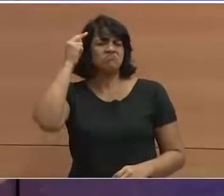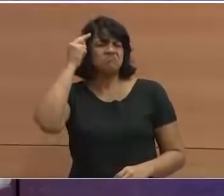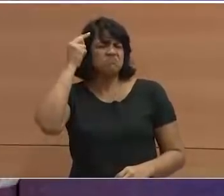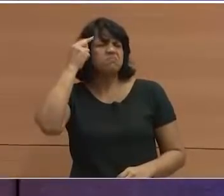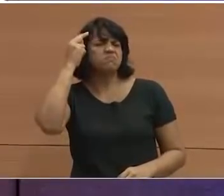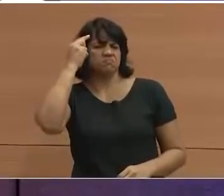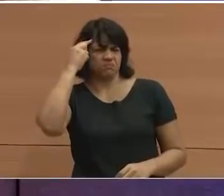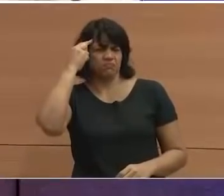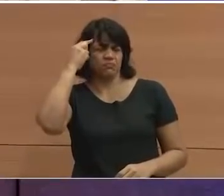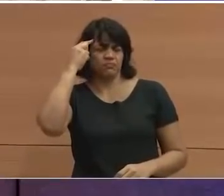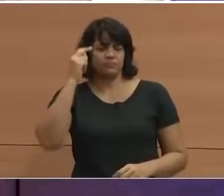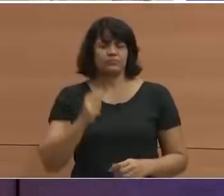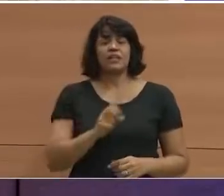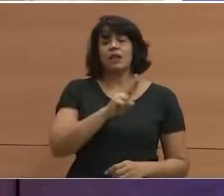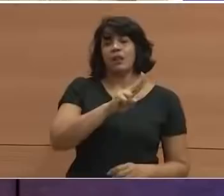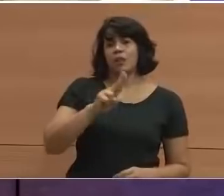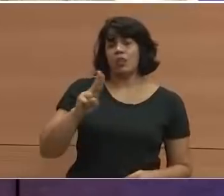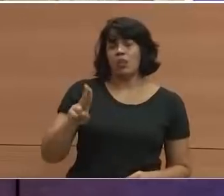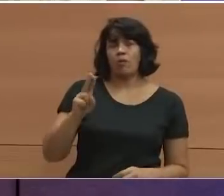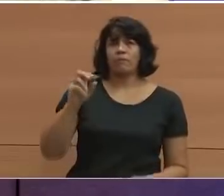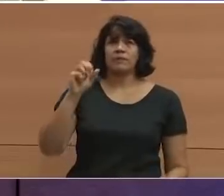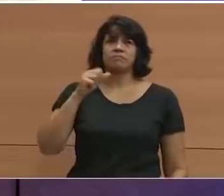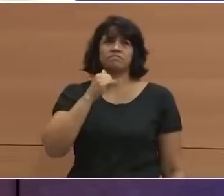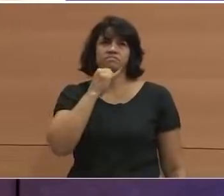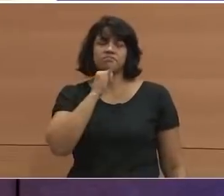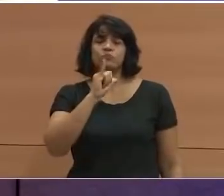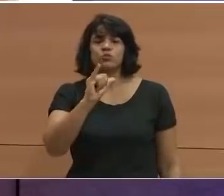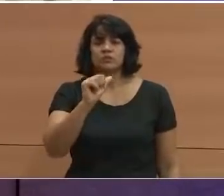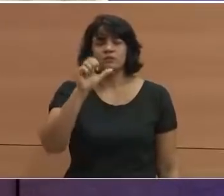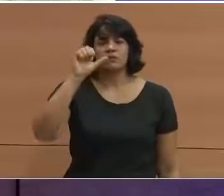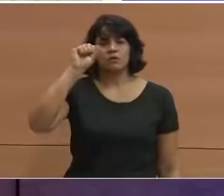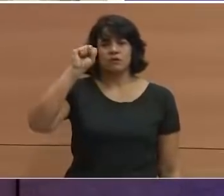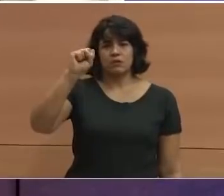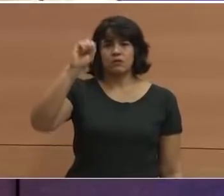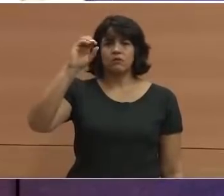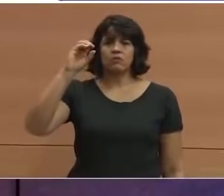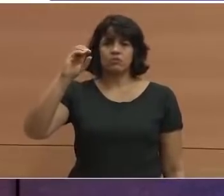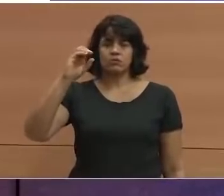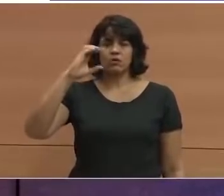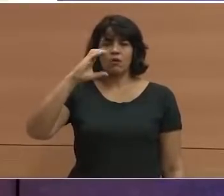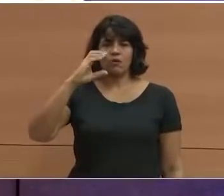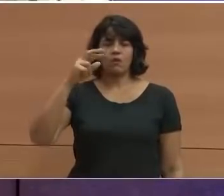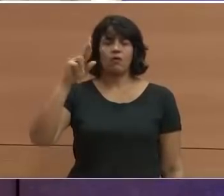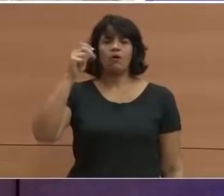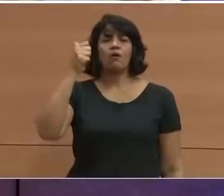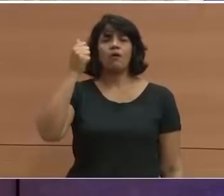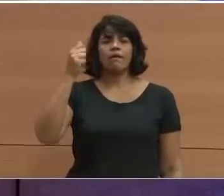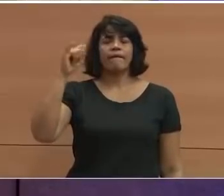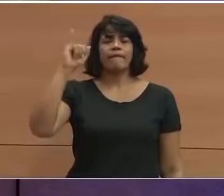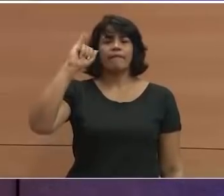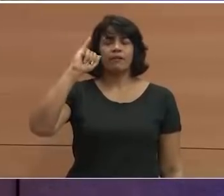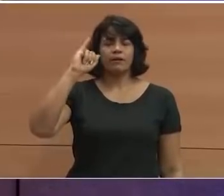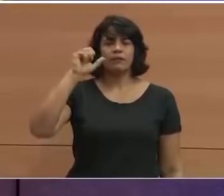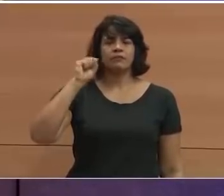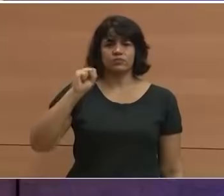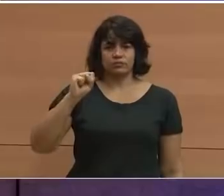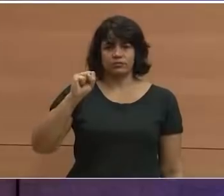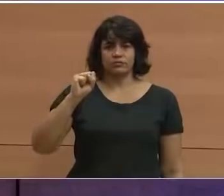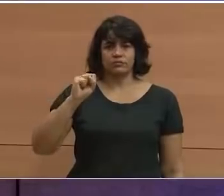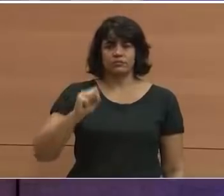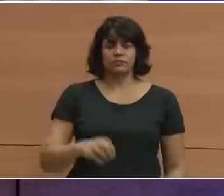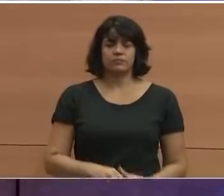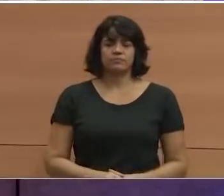e ali surgiram os grandes filósofos gregos, e eles transmitiam, né, as